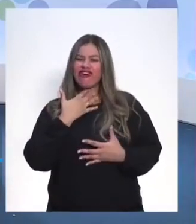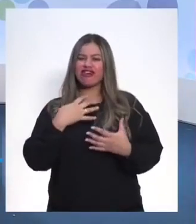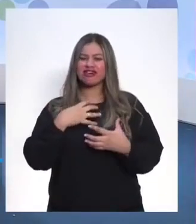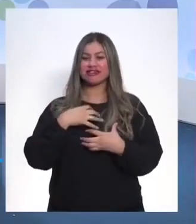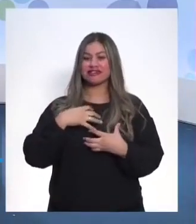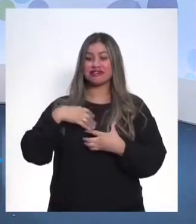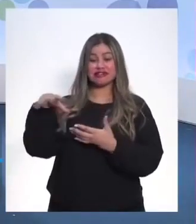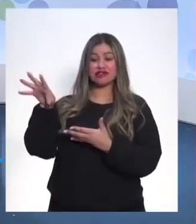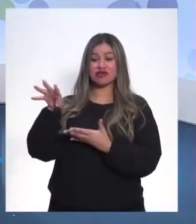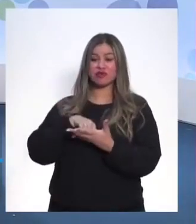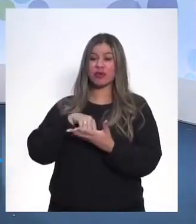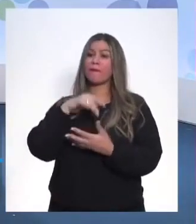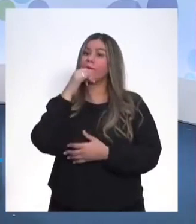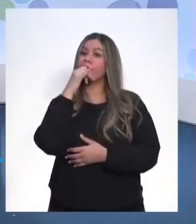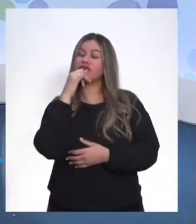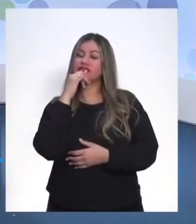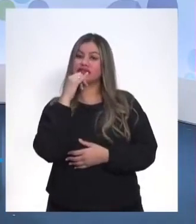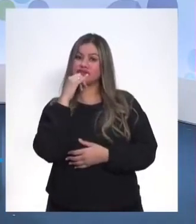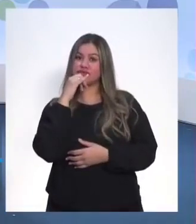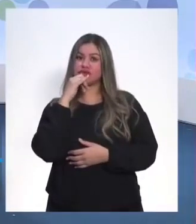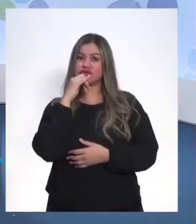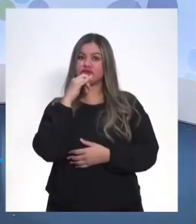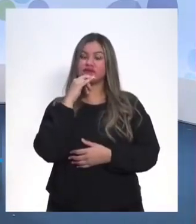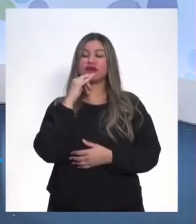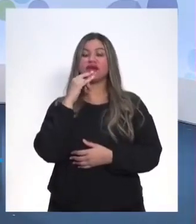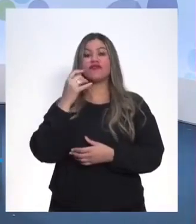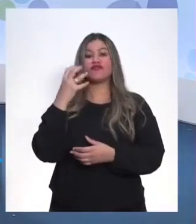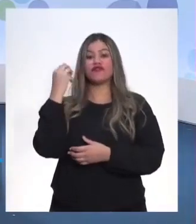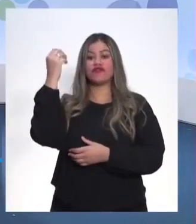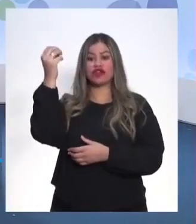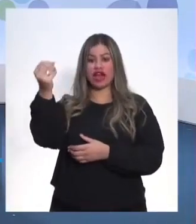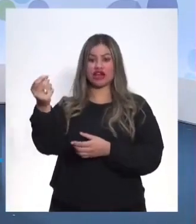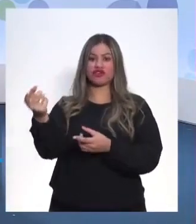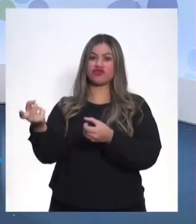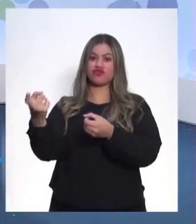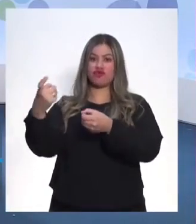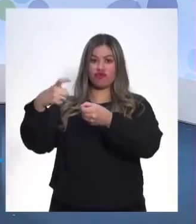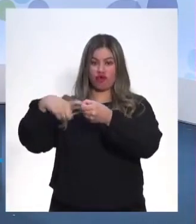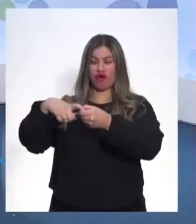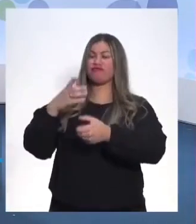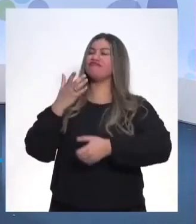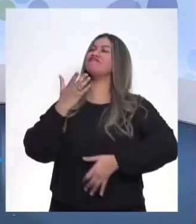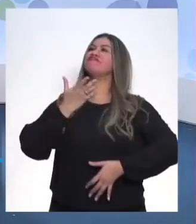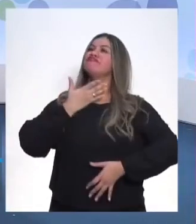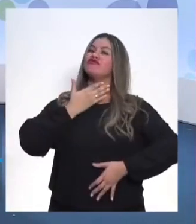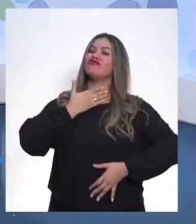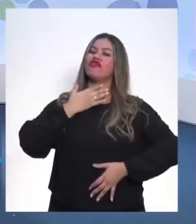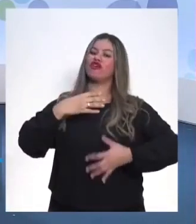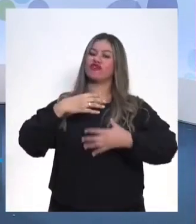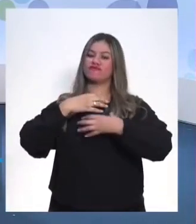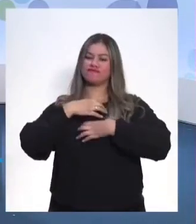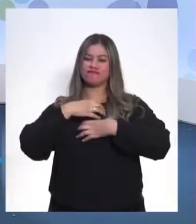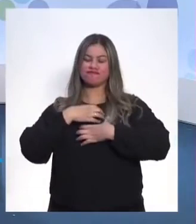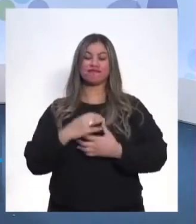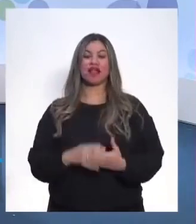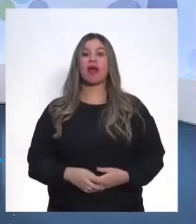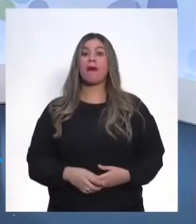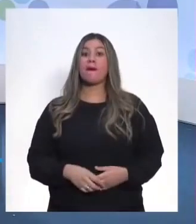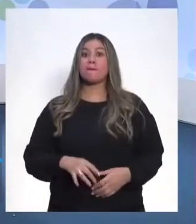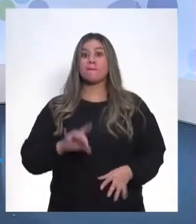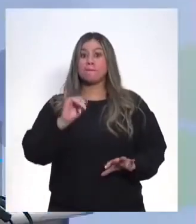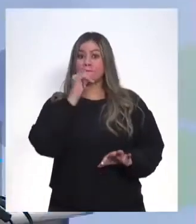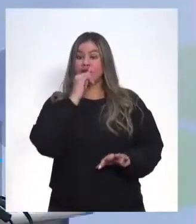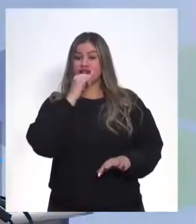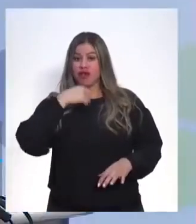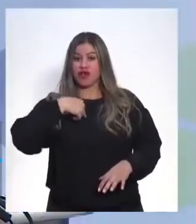meus pais, Quando vai viajar para Pernambuco, volta. volta normalmente. Eu volto Volta com o oxe normalmente. empregado. Quando eu vou